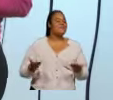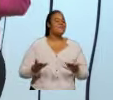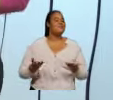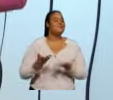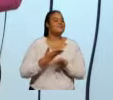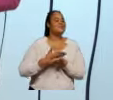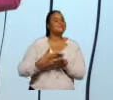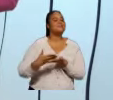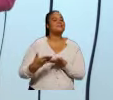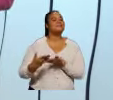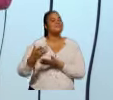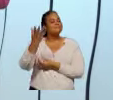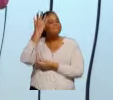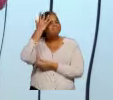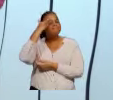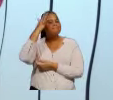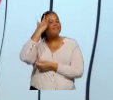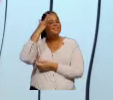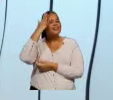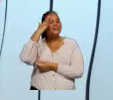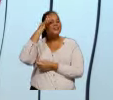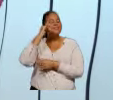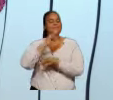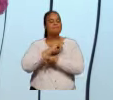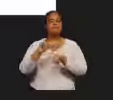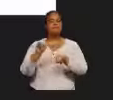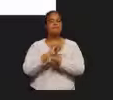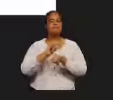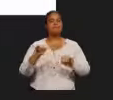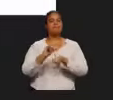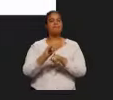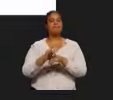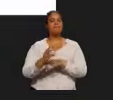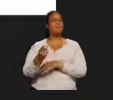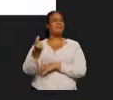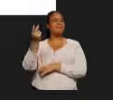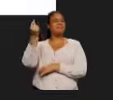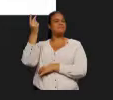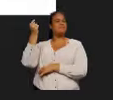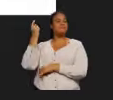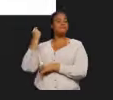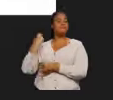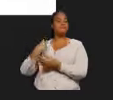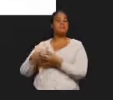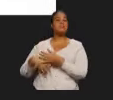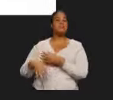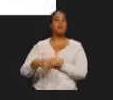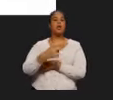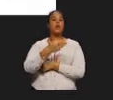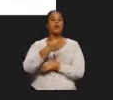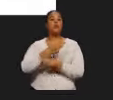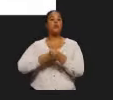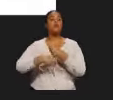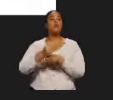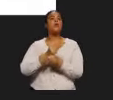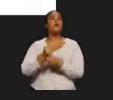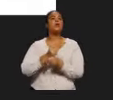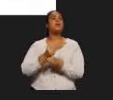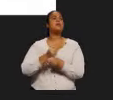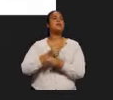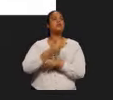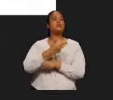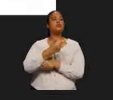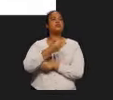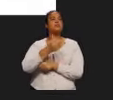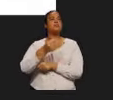começar vamos refletir sobre essa notícia então lá em 21 dos seis de 2017